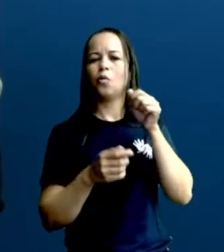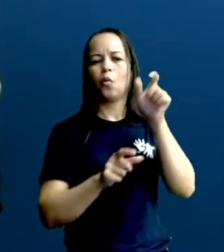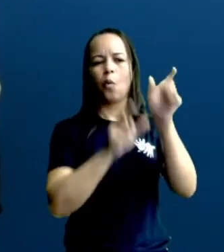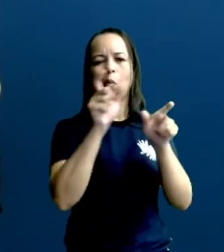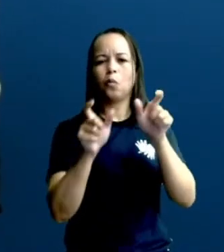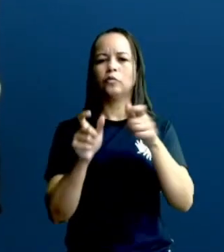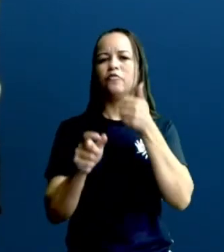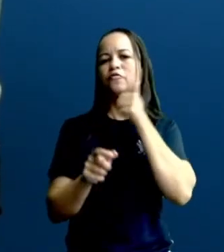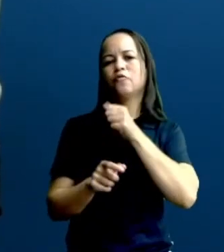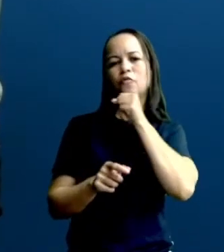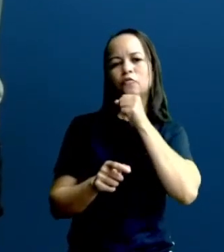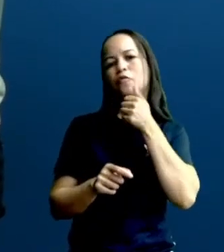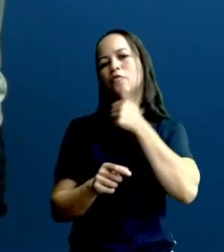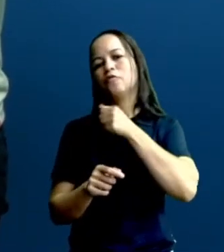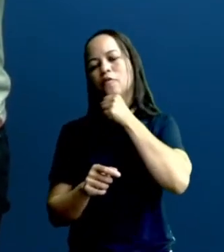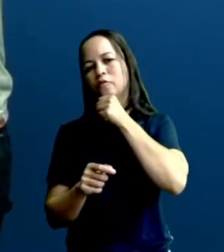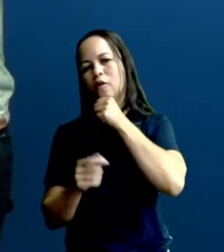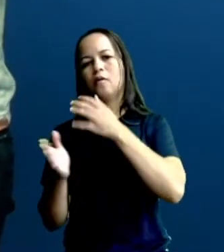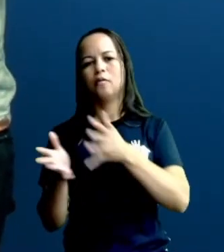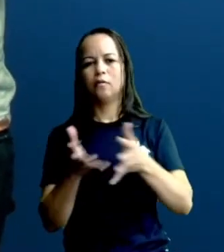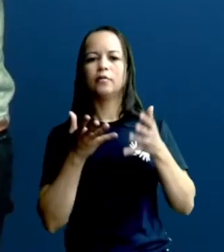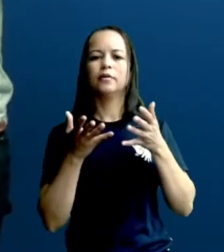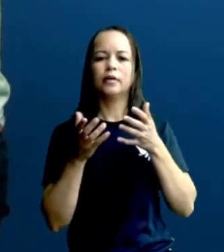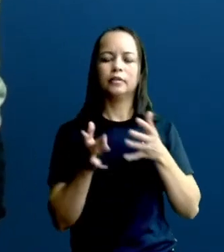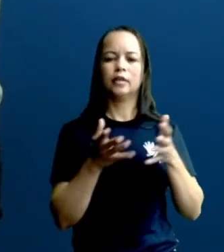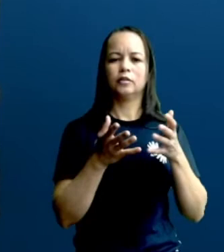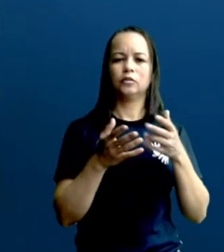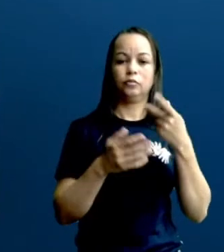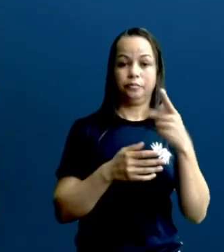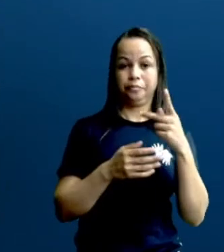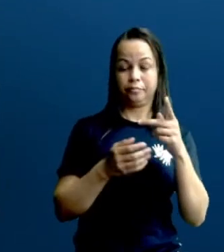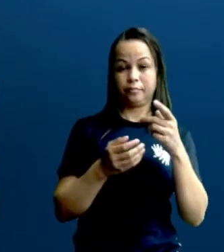o seu genótipo, quando se considera o seu